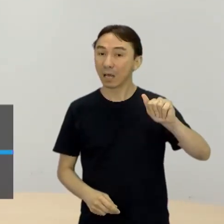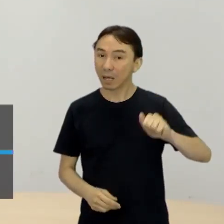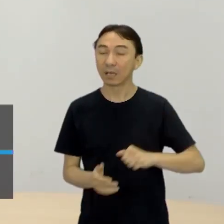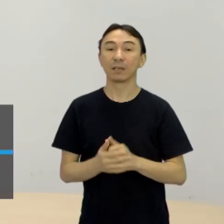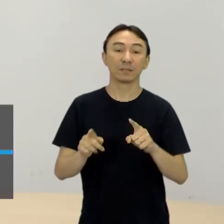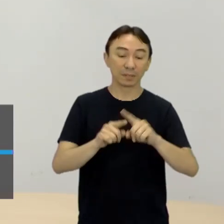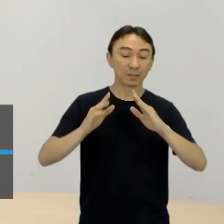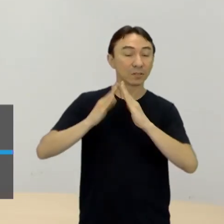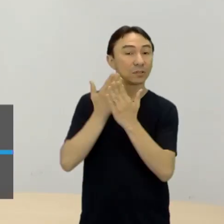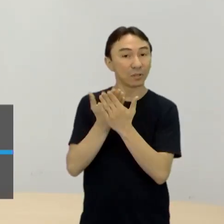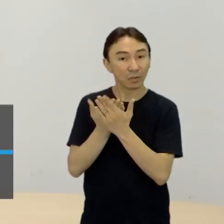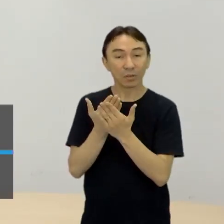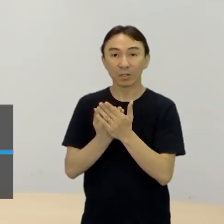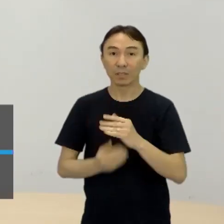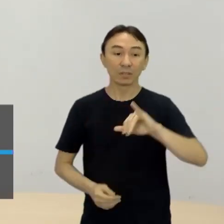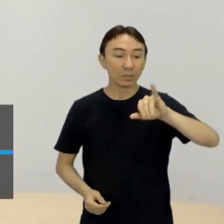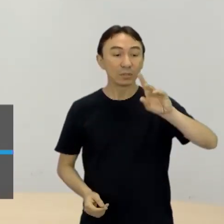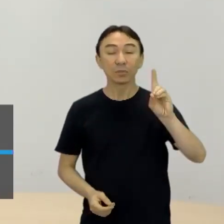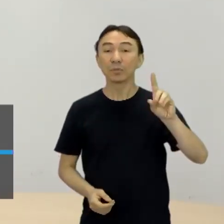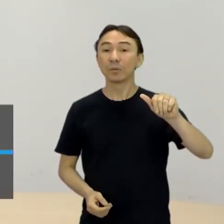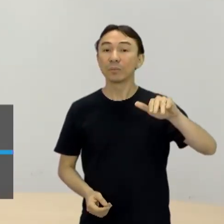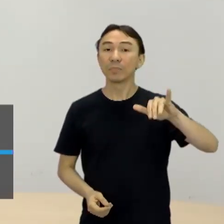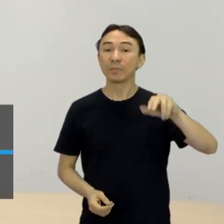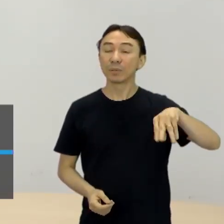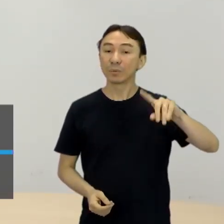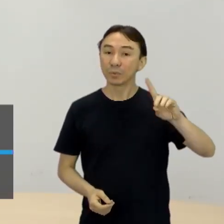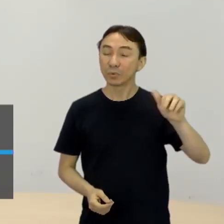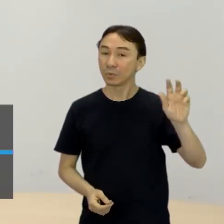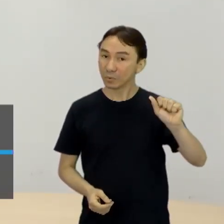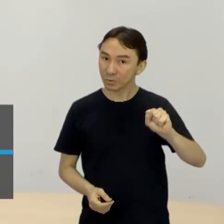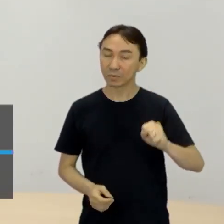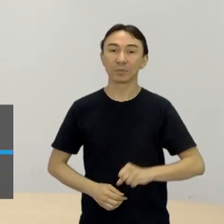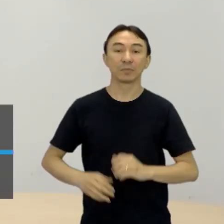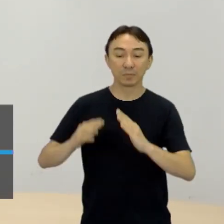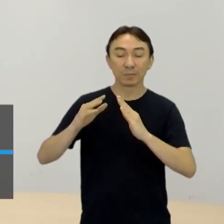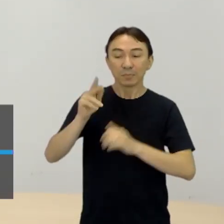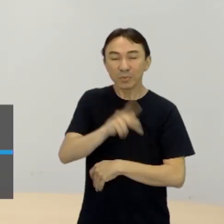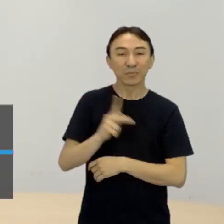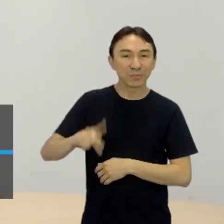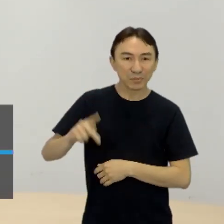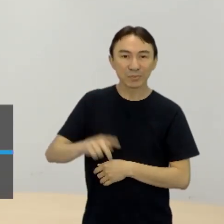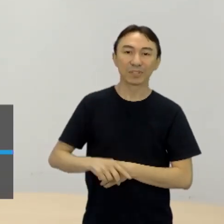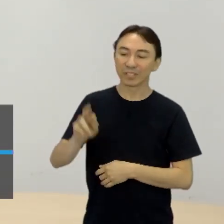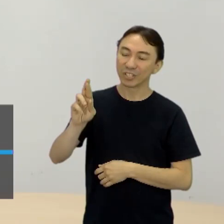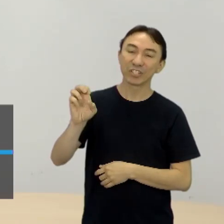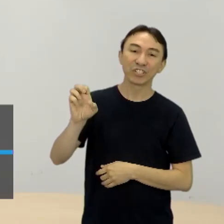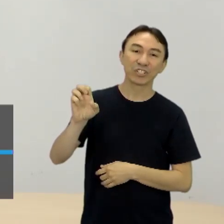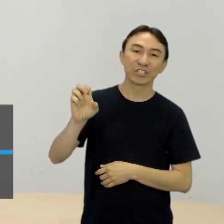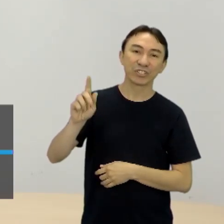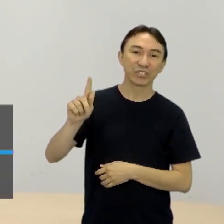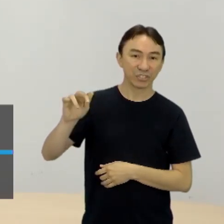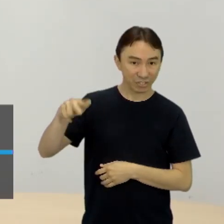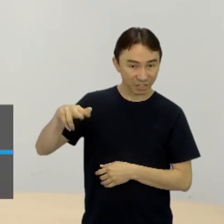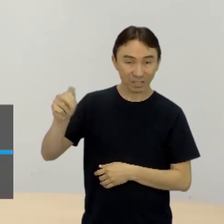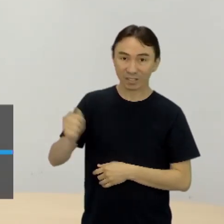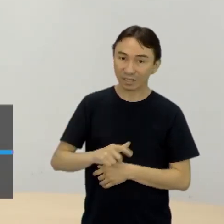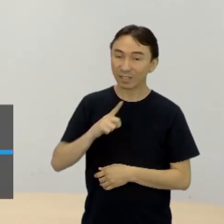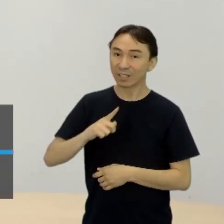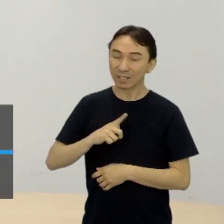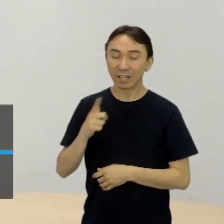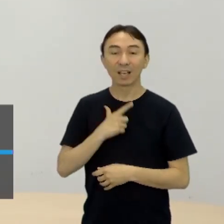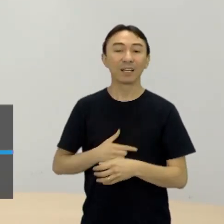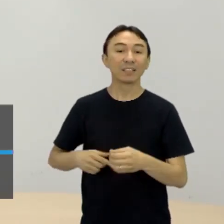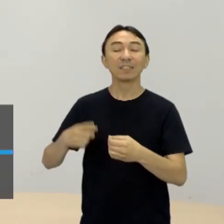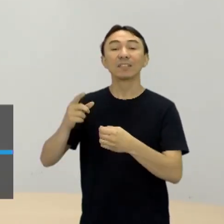Domingos, a professora Regina, PCNP, ela está lá na diretoria de Ourinhos assistindo a nossa aula, mandou um